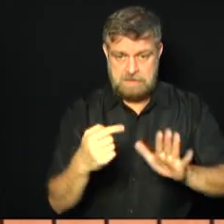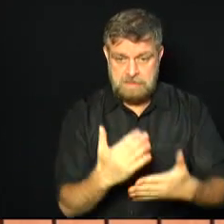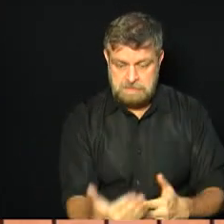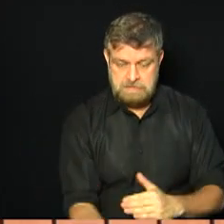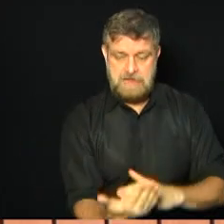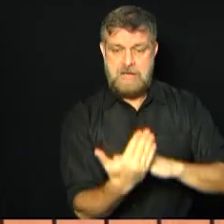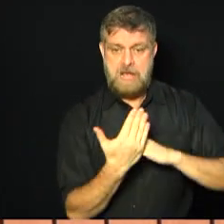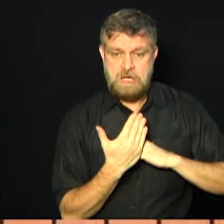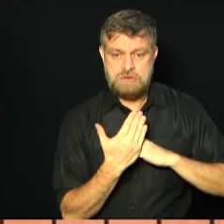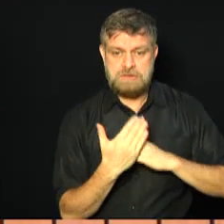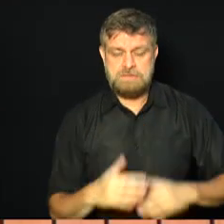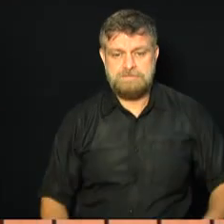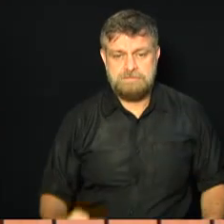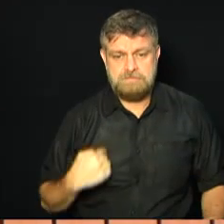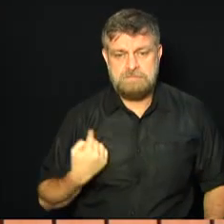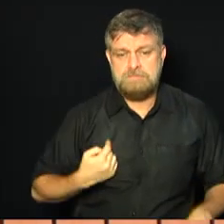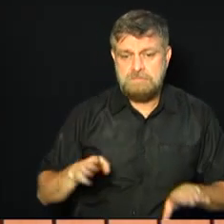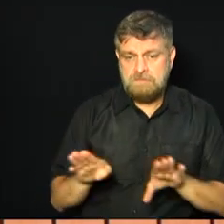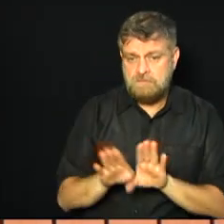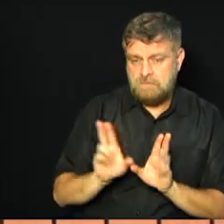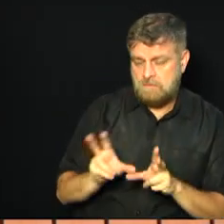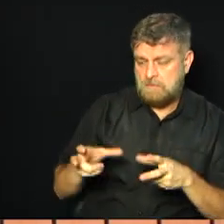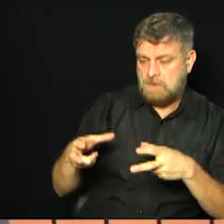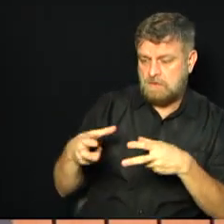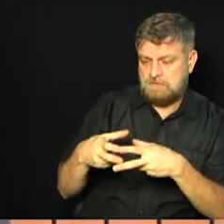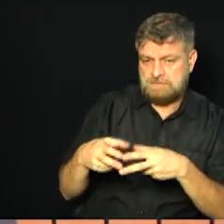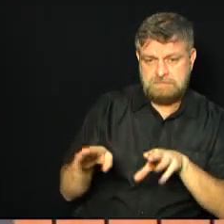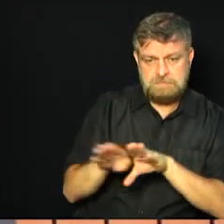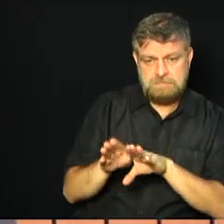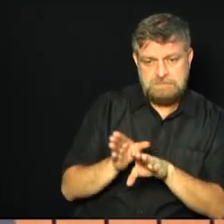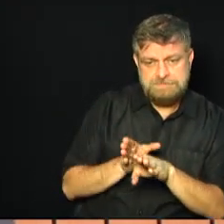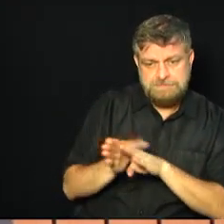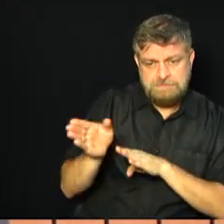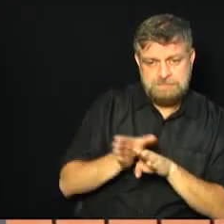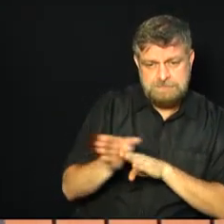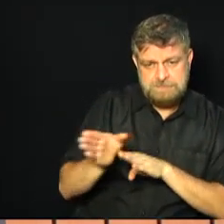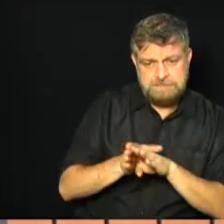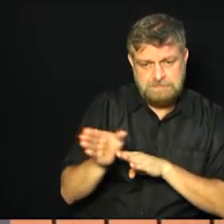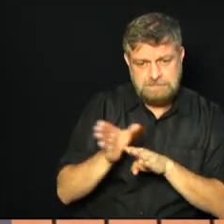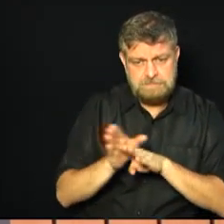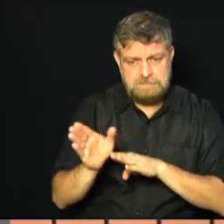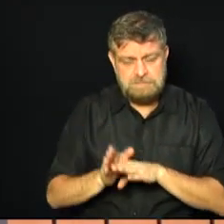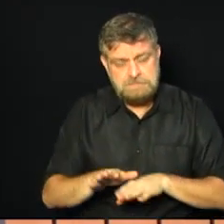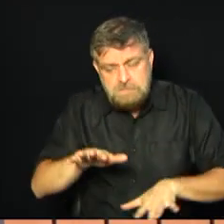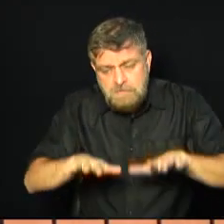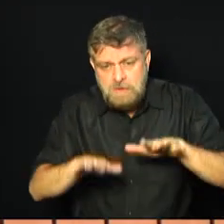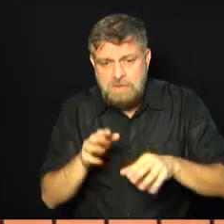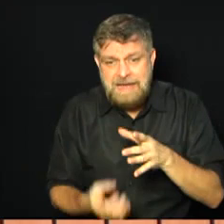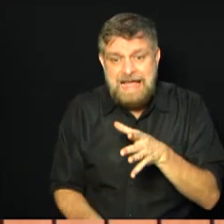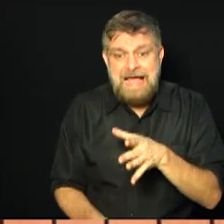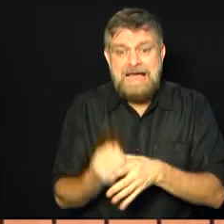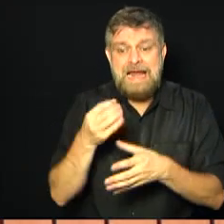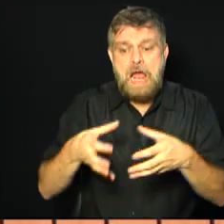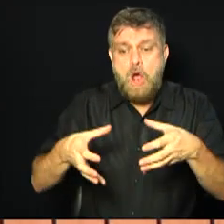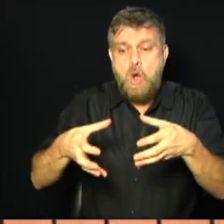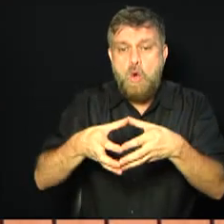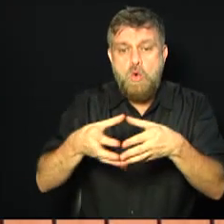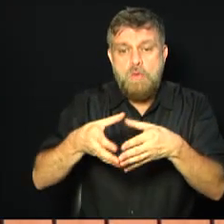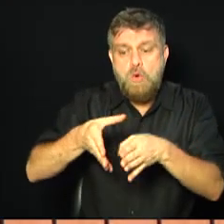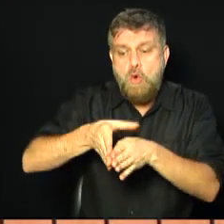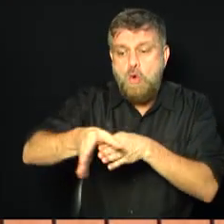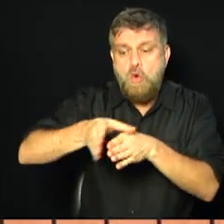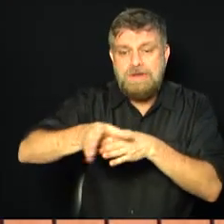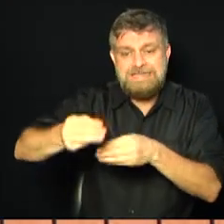E existe também a possibilidade da comissão orientar aí a criação, talvez, de um conselho de proteção de dados